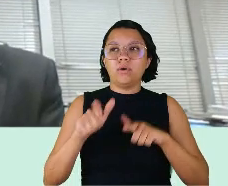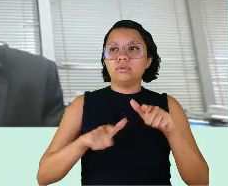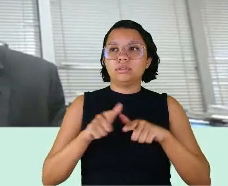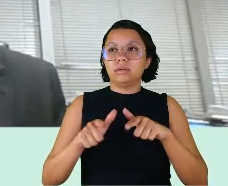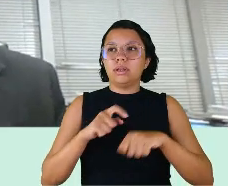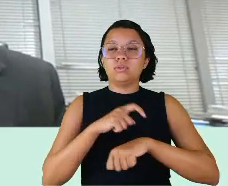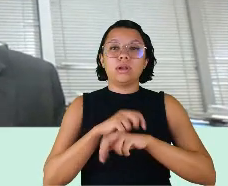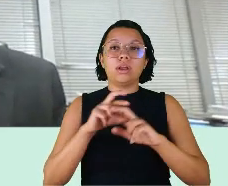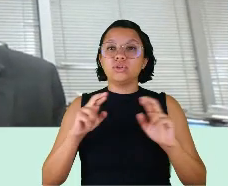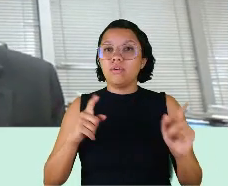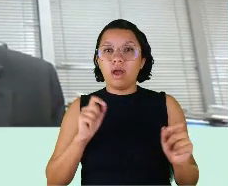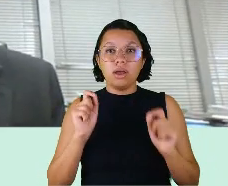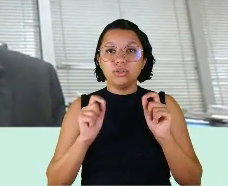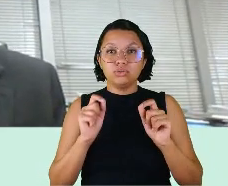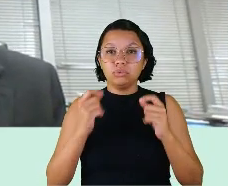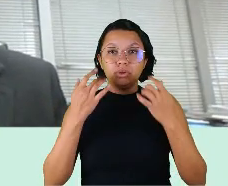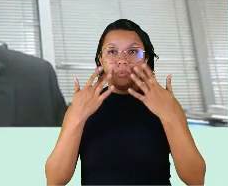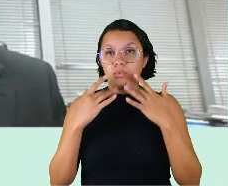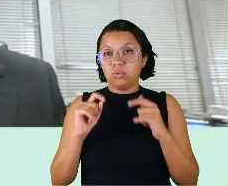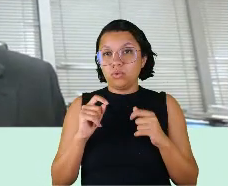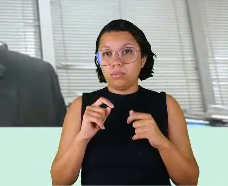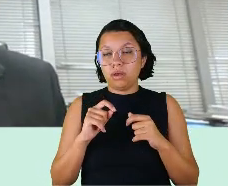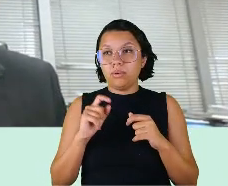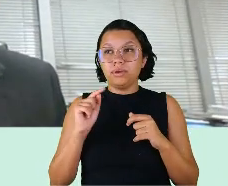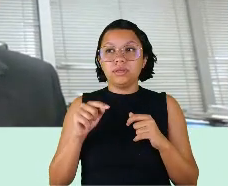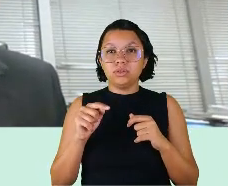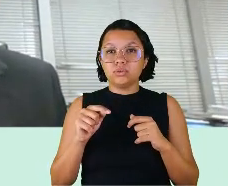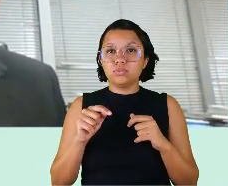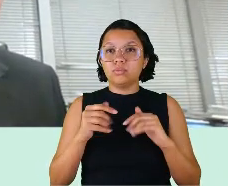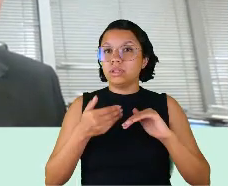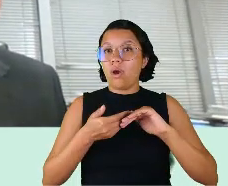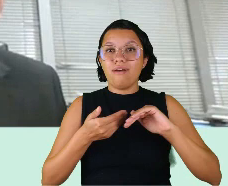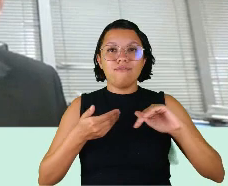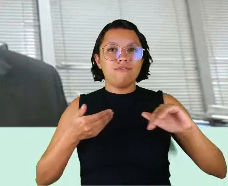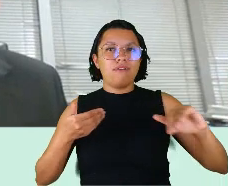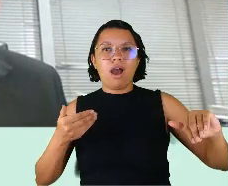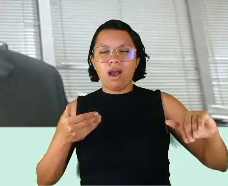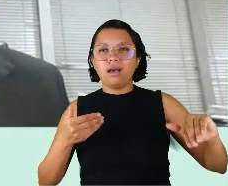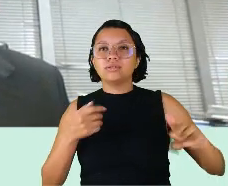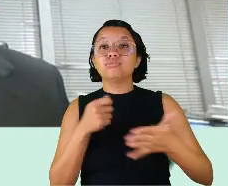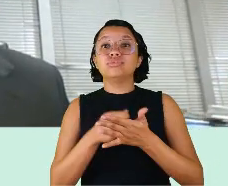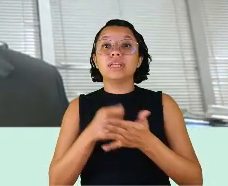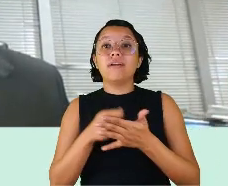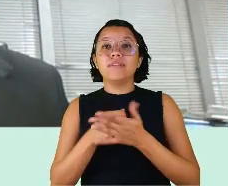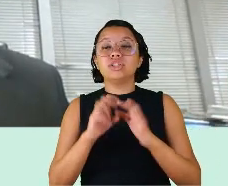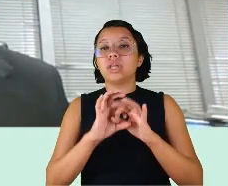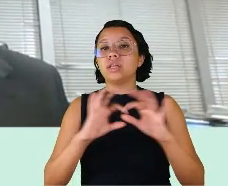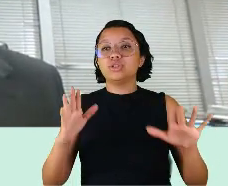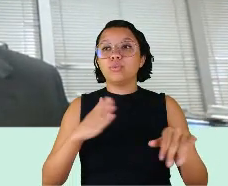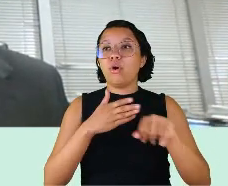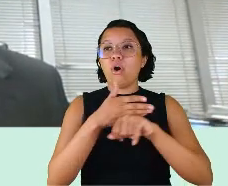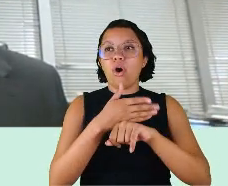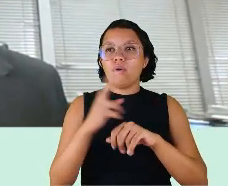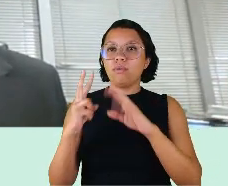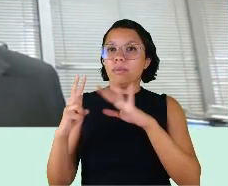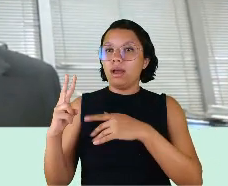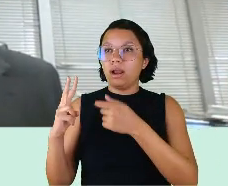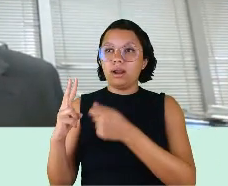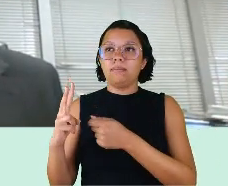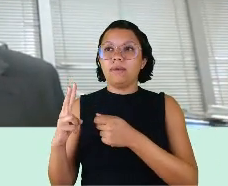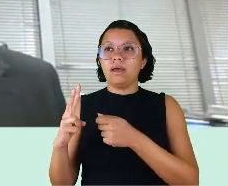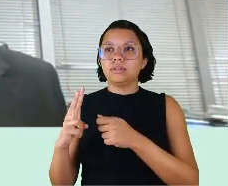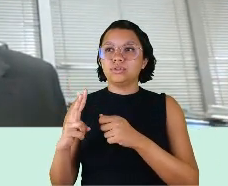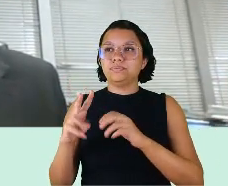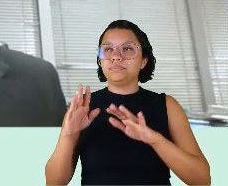horário diferente do que aquele horário tradicional. Isso não afasta o dever dele estar disponível para o jurisdicionado, ainda